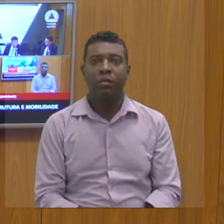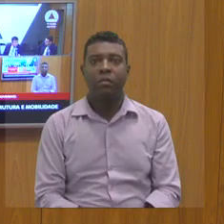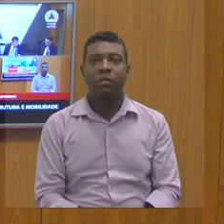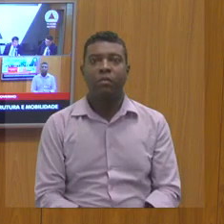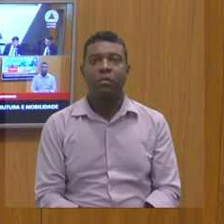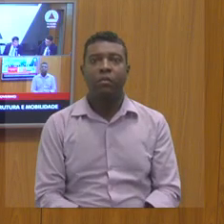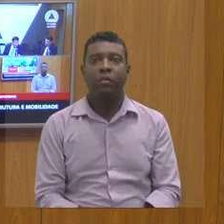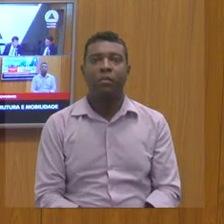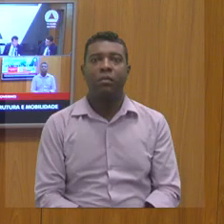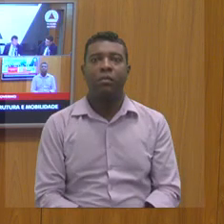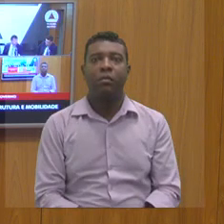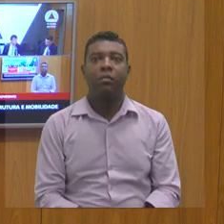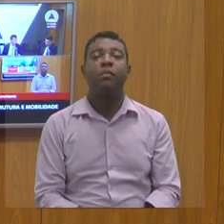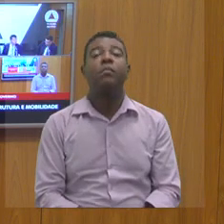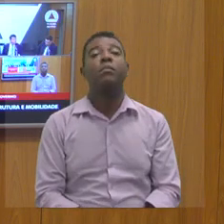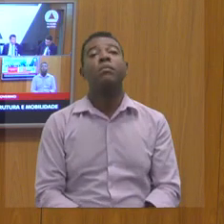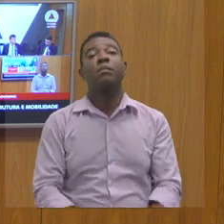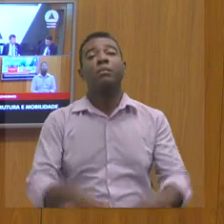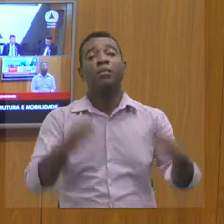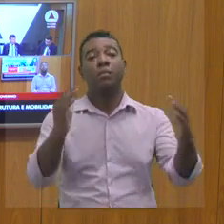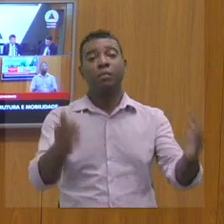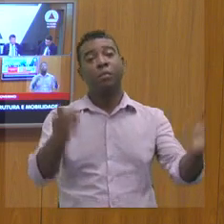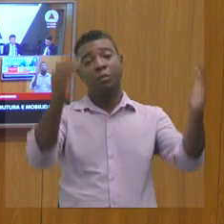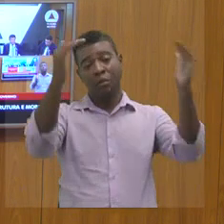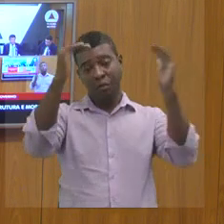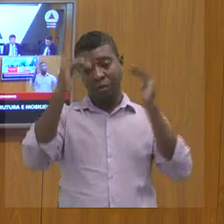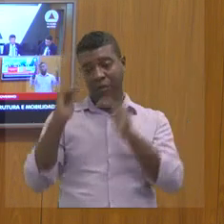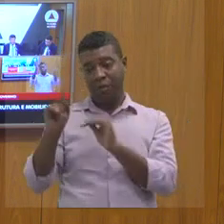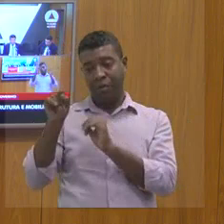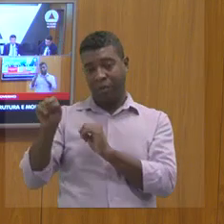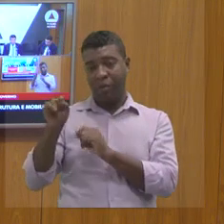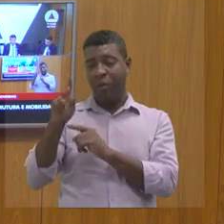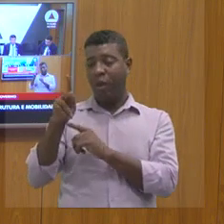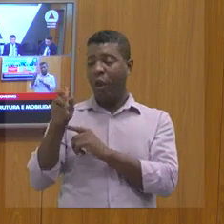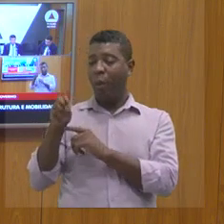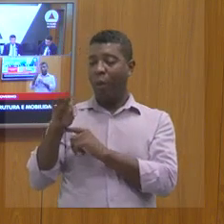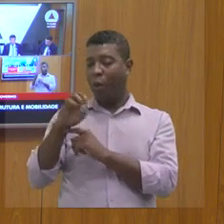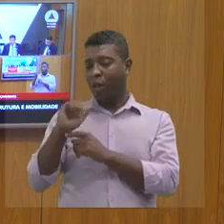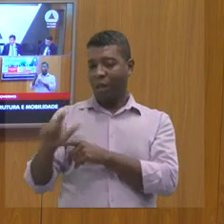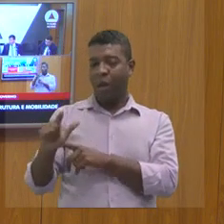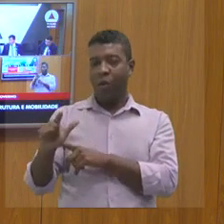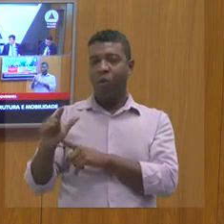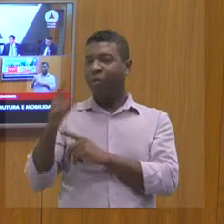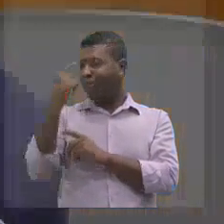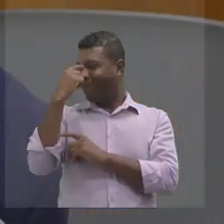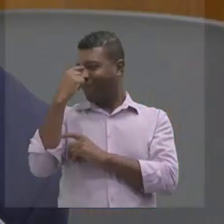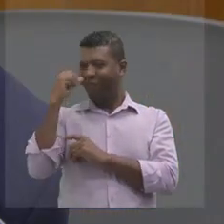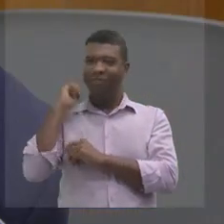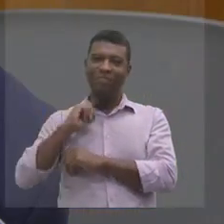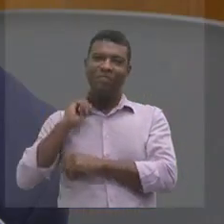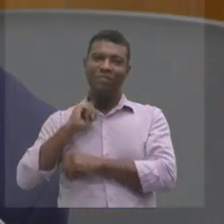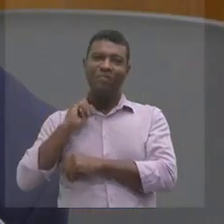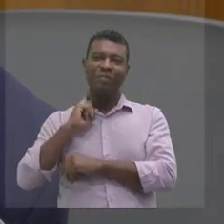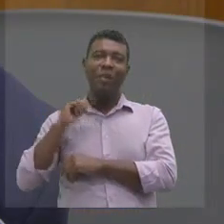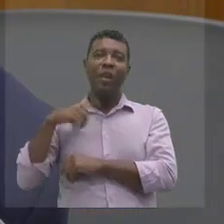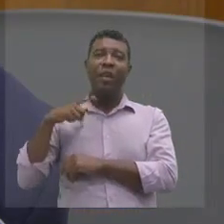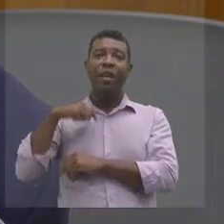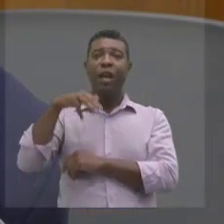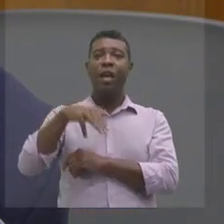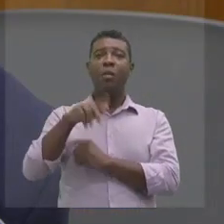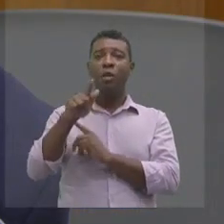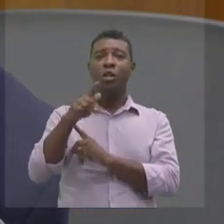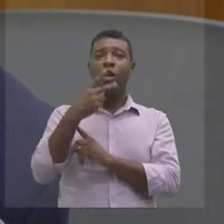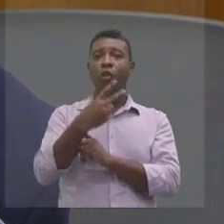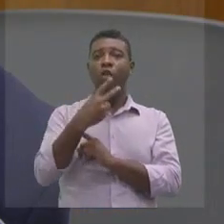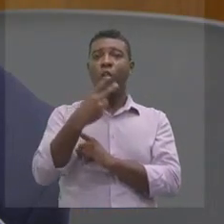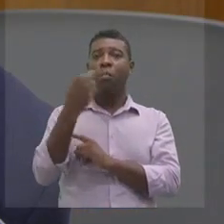já na parte do Pontal do triângulo mineiro nós temos a mg-226